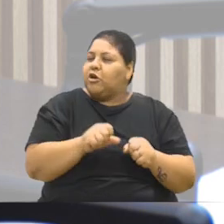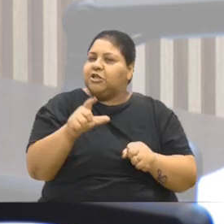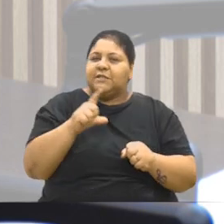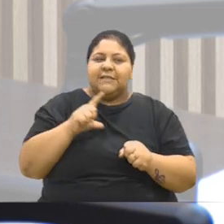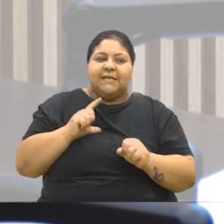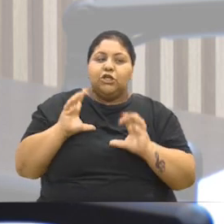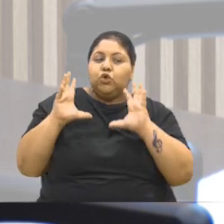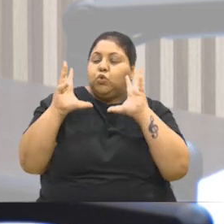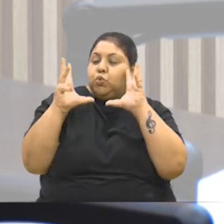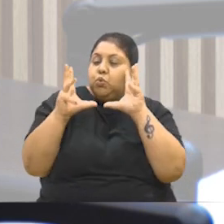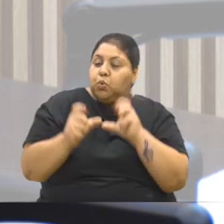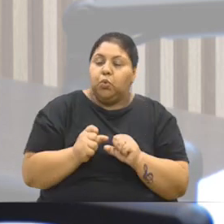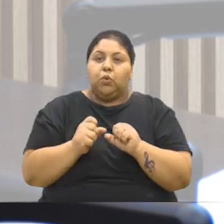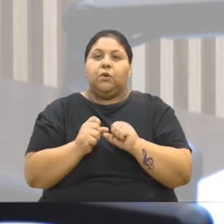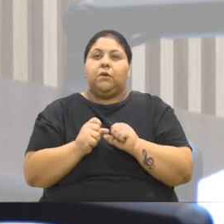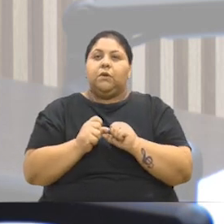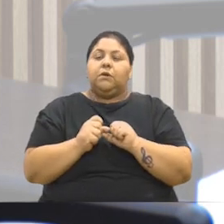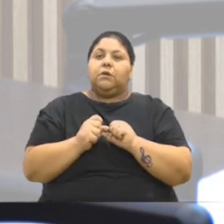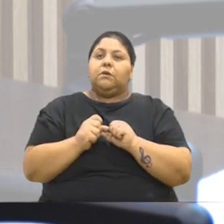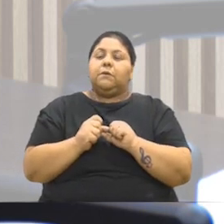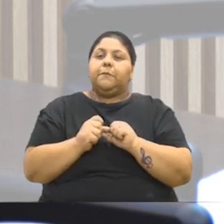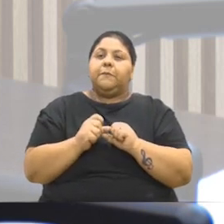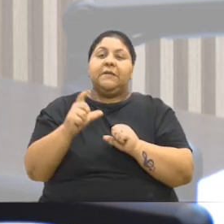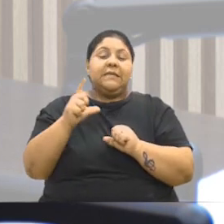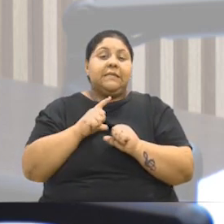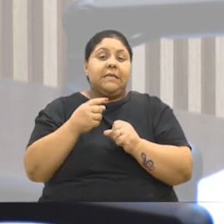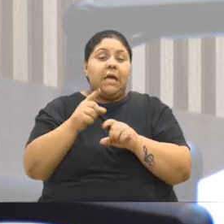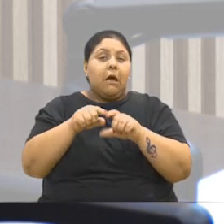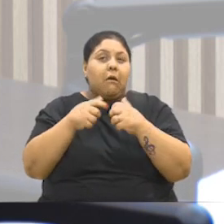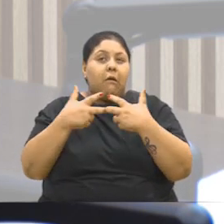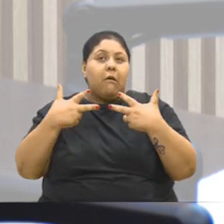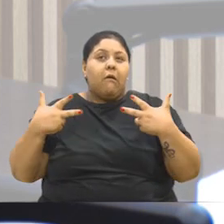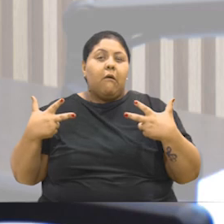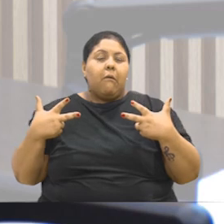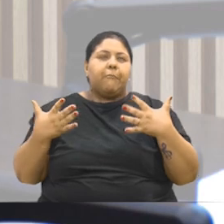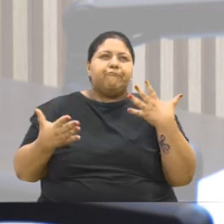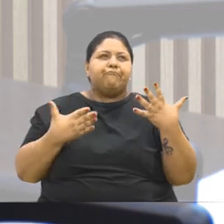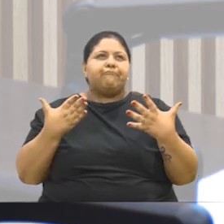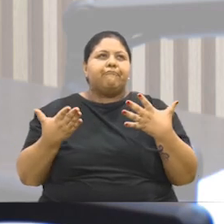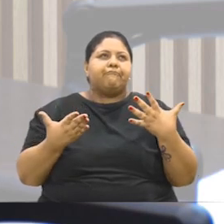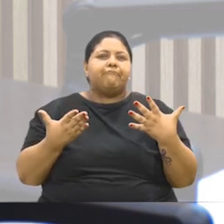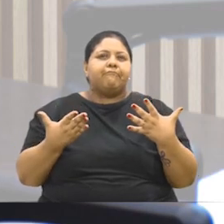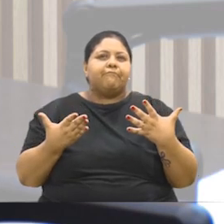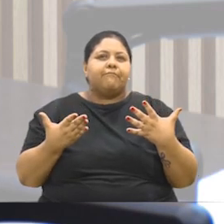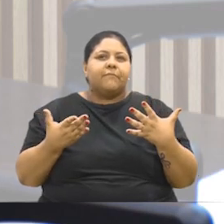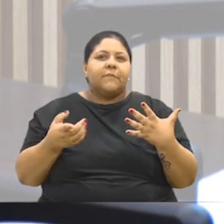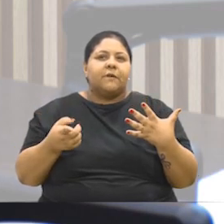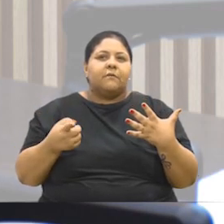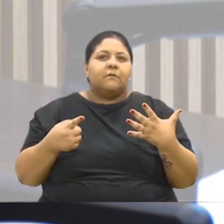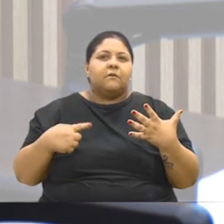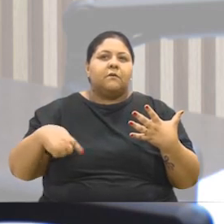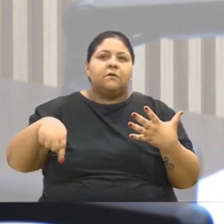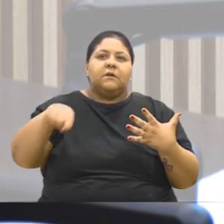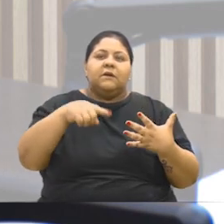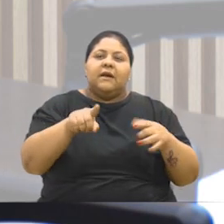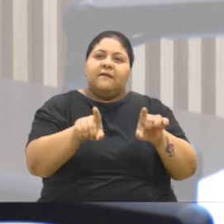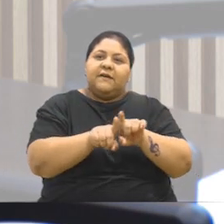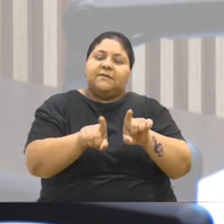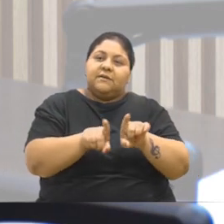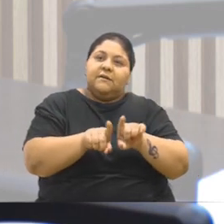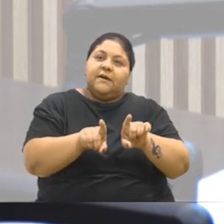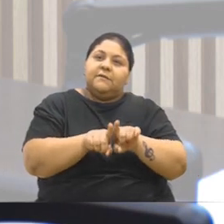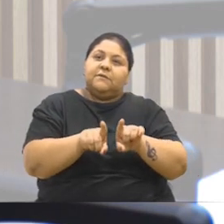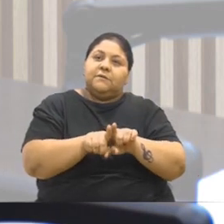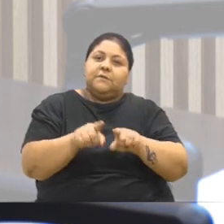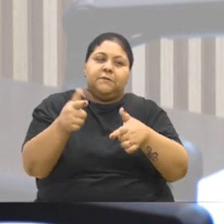tudo. Existem muitas coisas que nos levam, digamos assim, a nós sermos escassos. Muitas